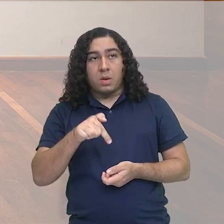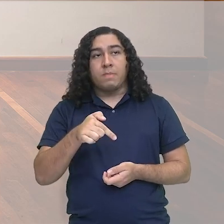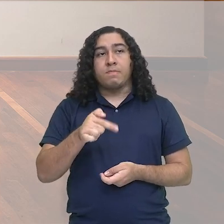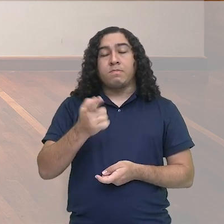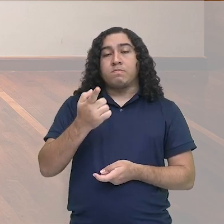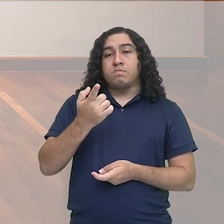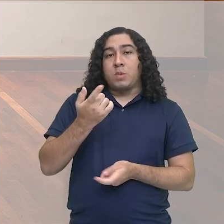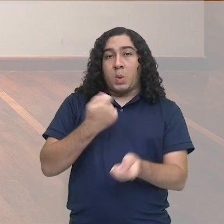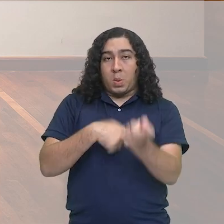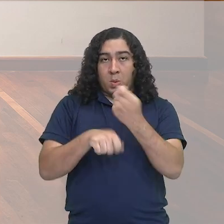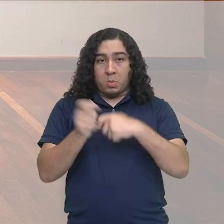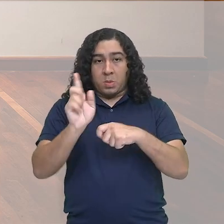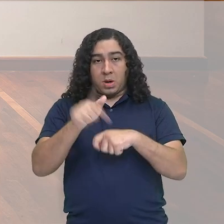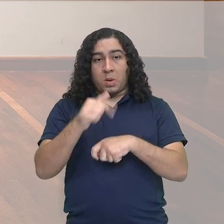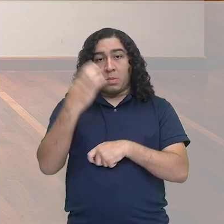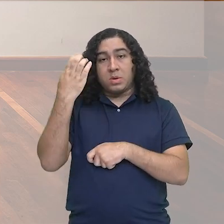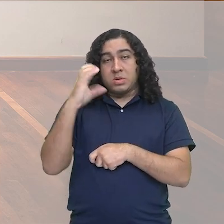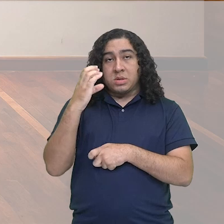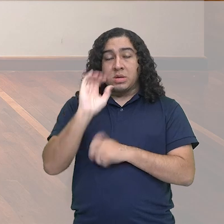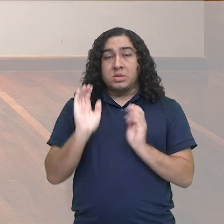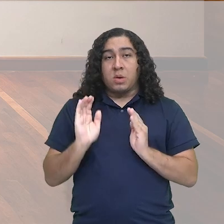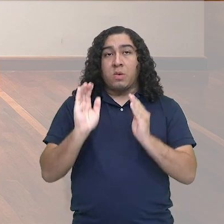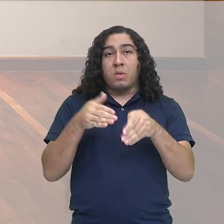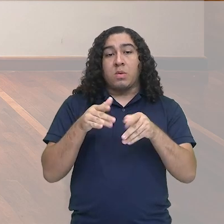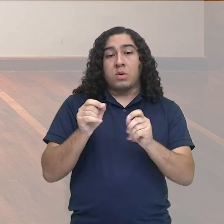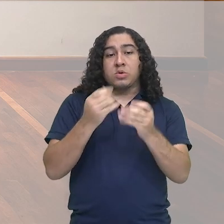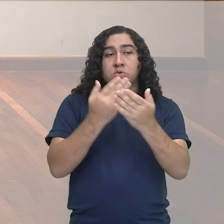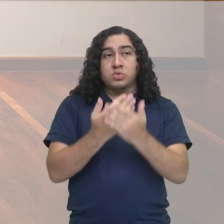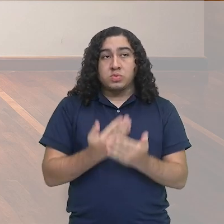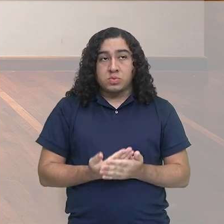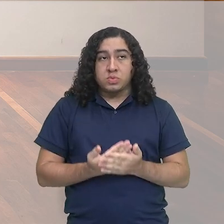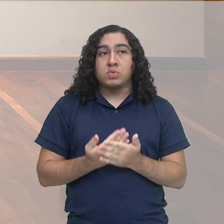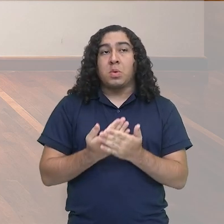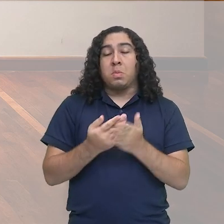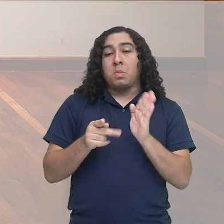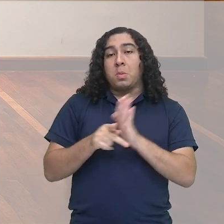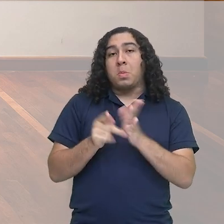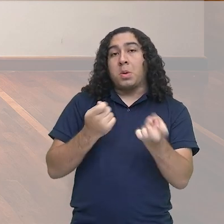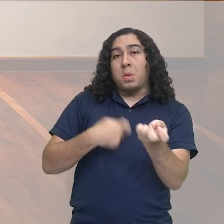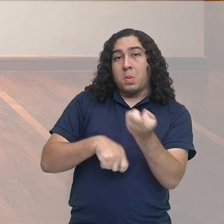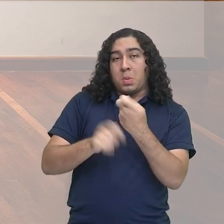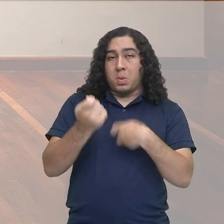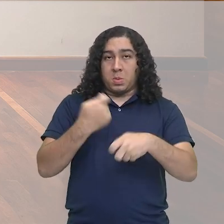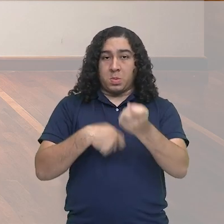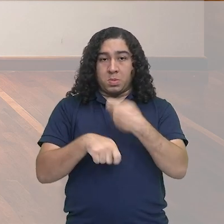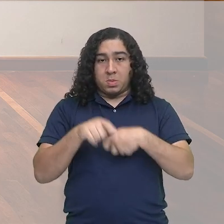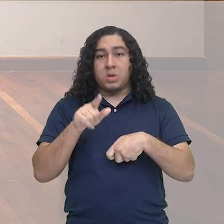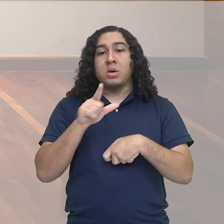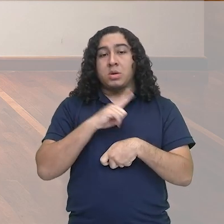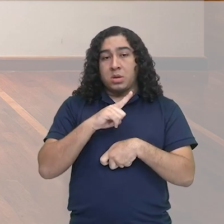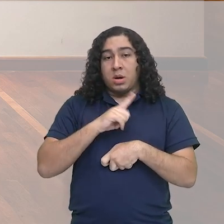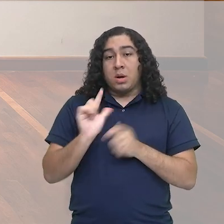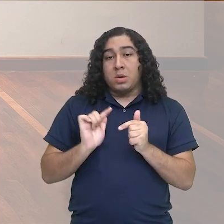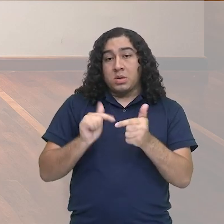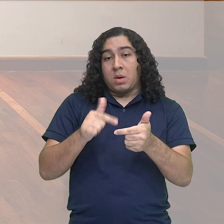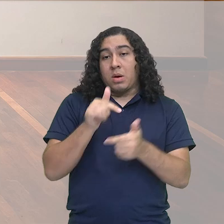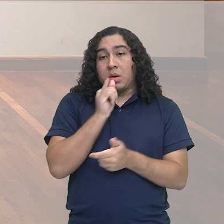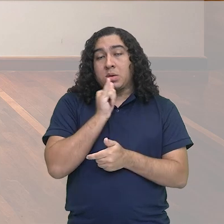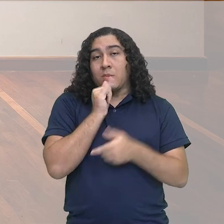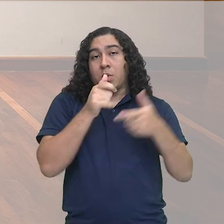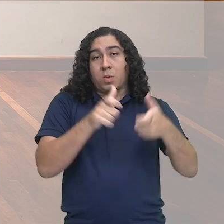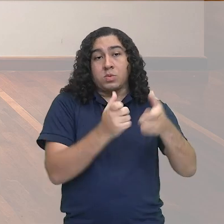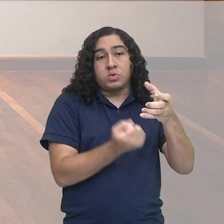voltada para o estudo das atividades econômicas, né? Por exemplo, a produção, a distribuição